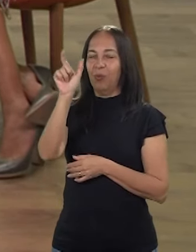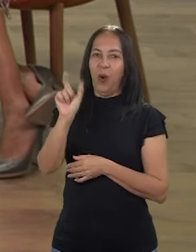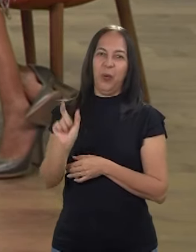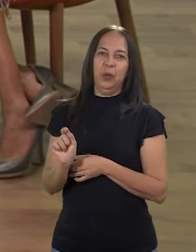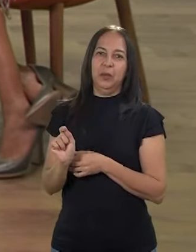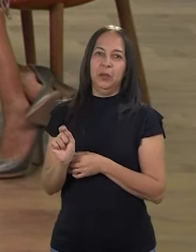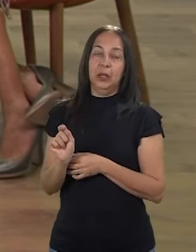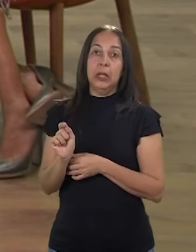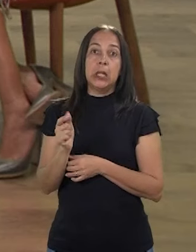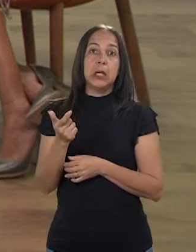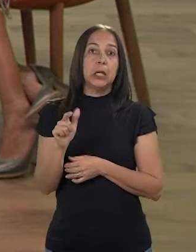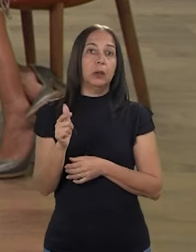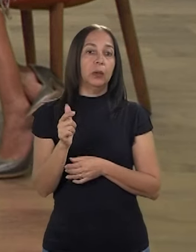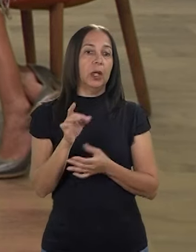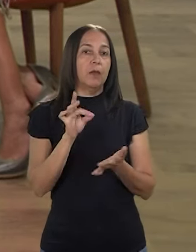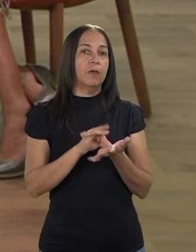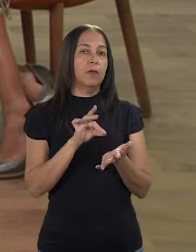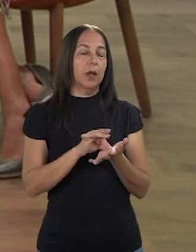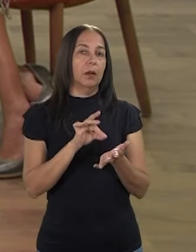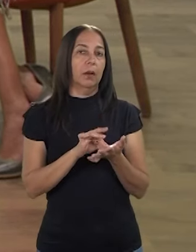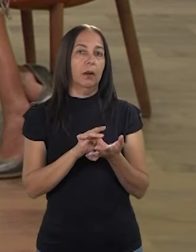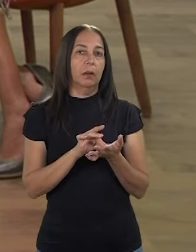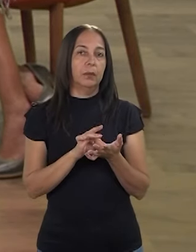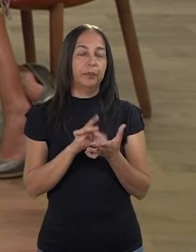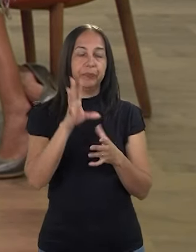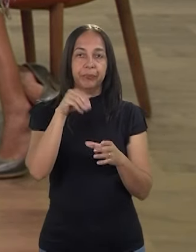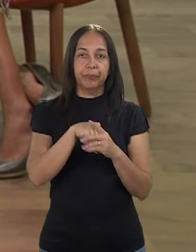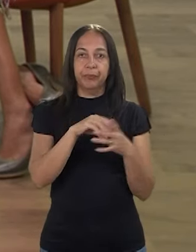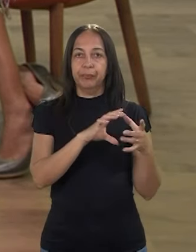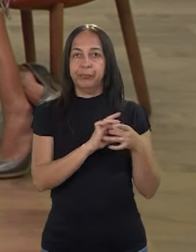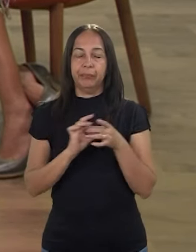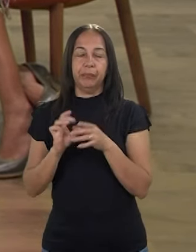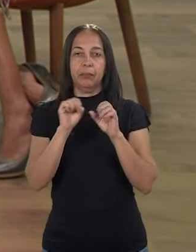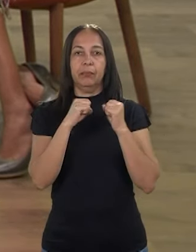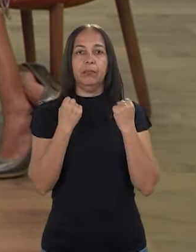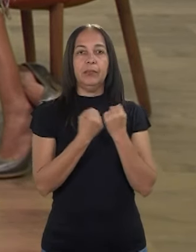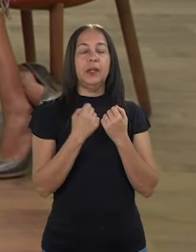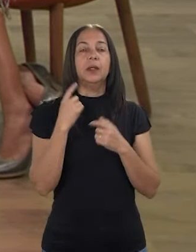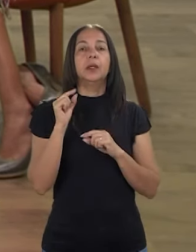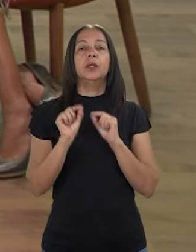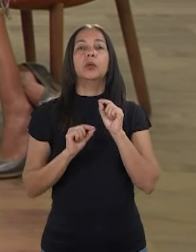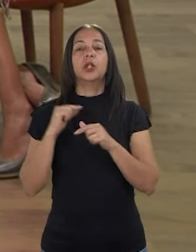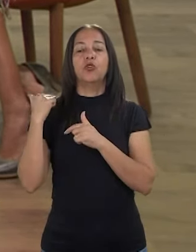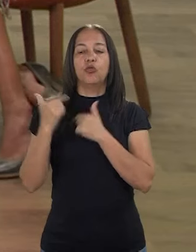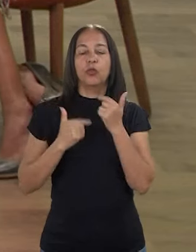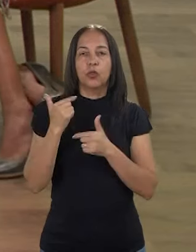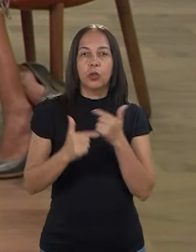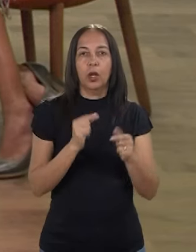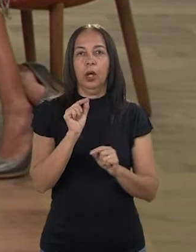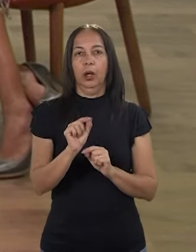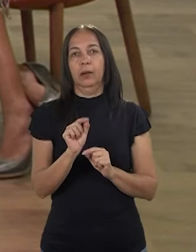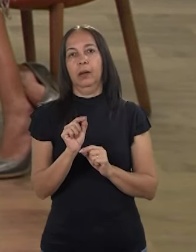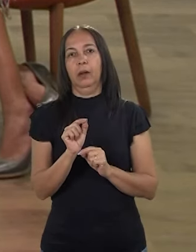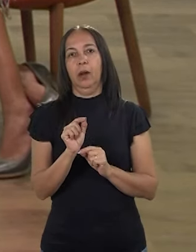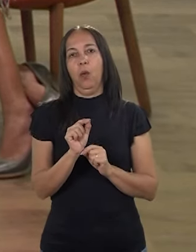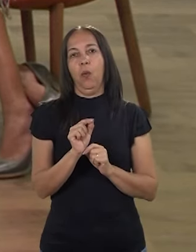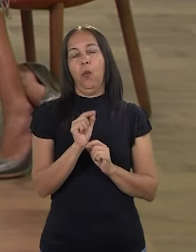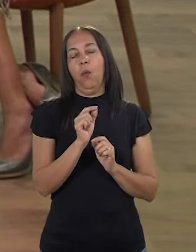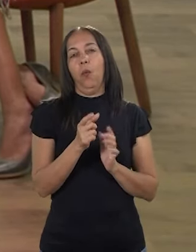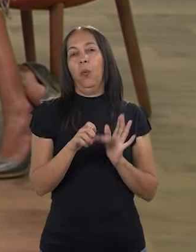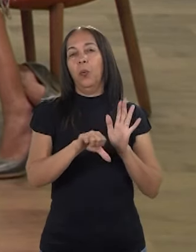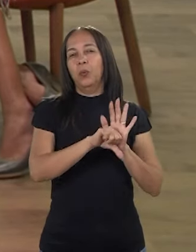maturidade suficiente para ser utilizado dentro dessa sociedade eh que inclusive gera pra gente uma violação a